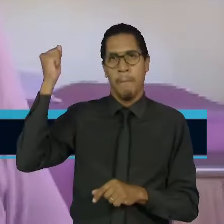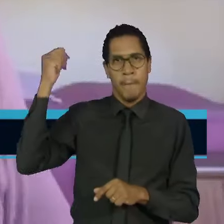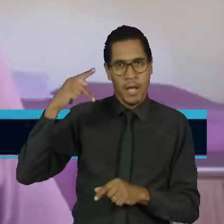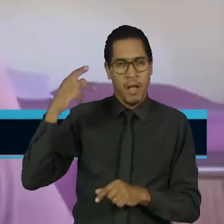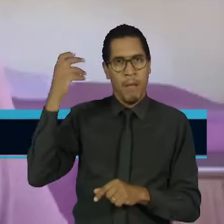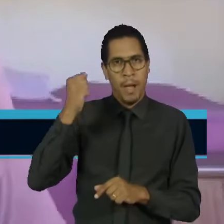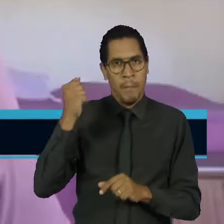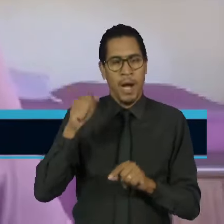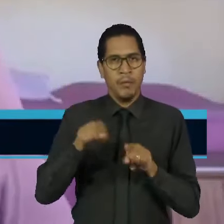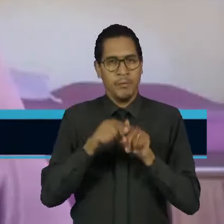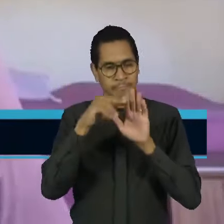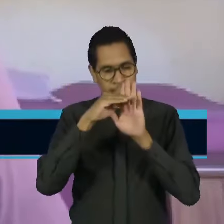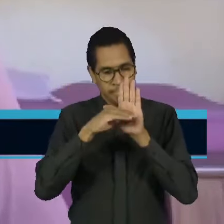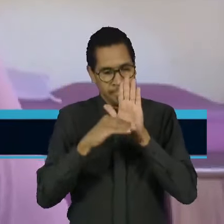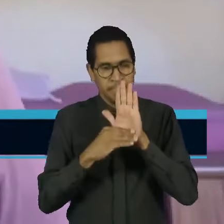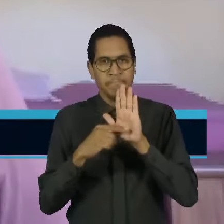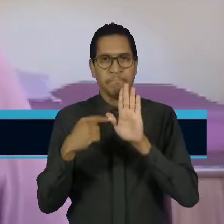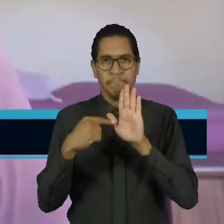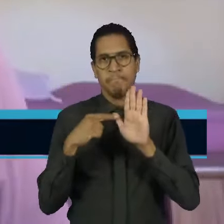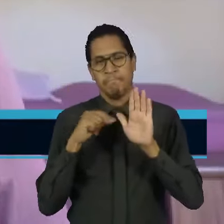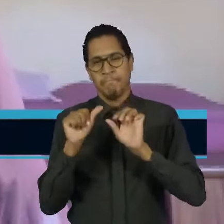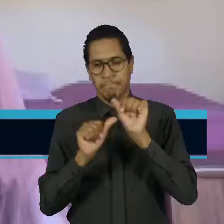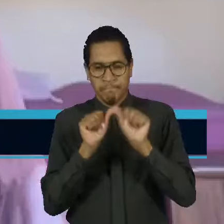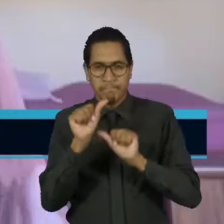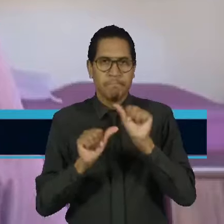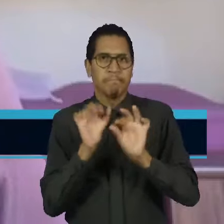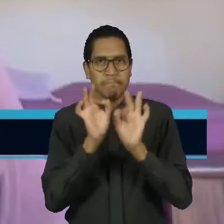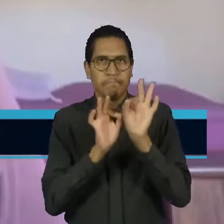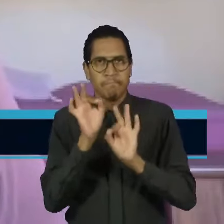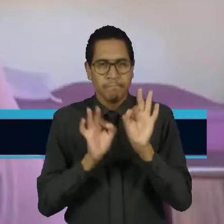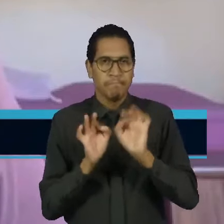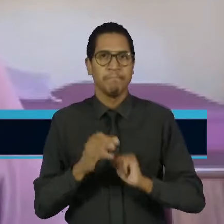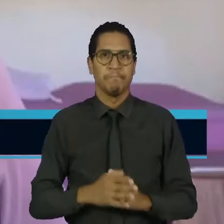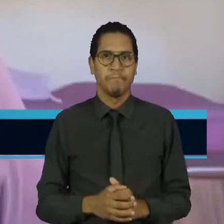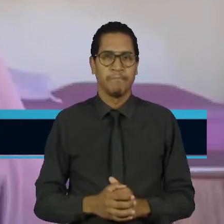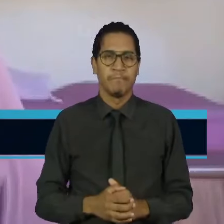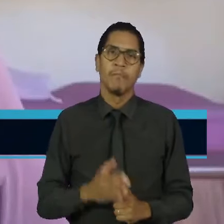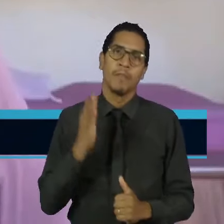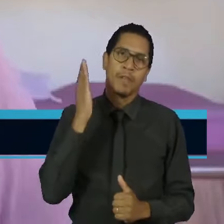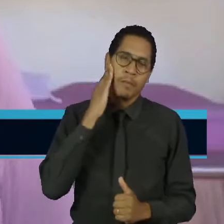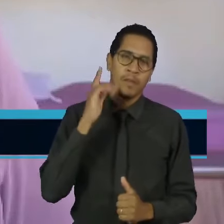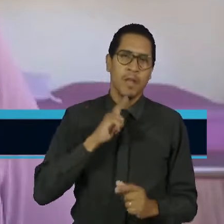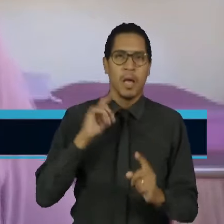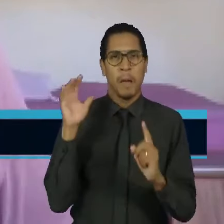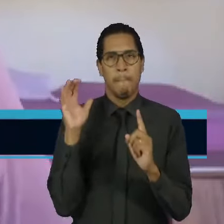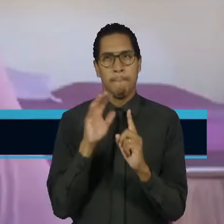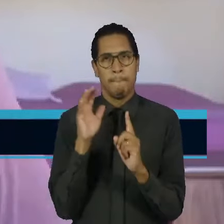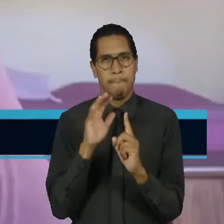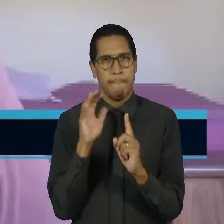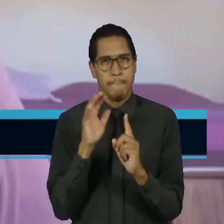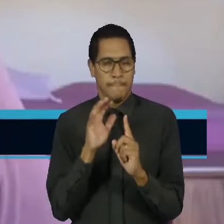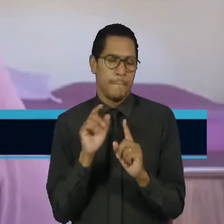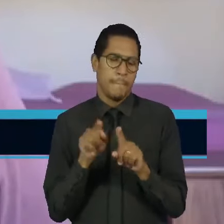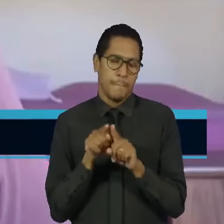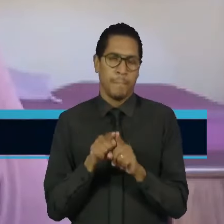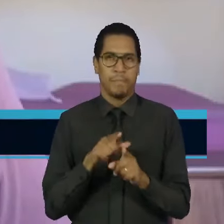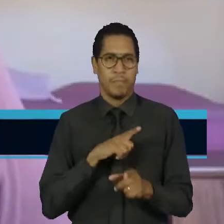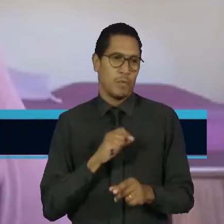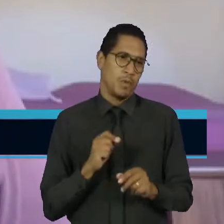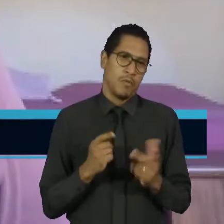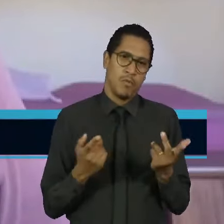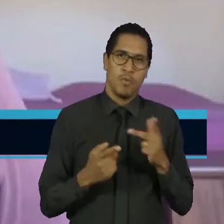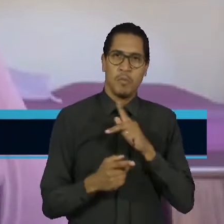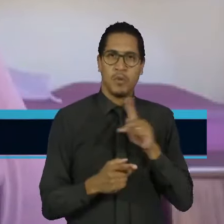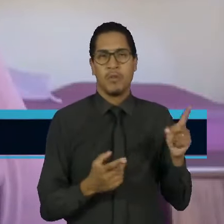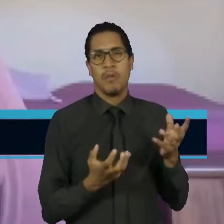o plano é bom são frases assim são expressões de desejo do presidente Mas